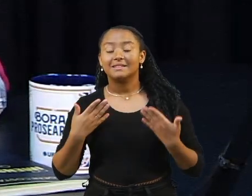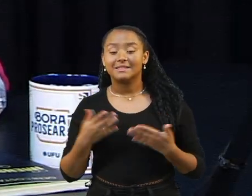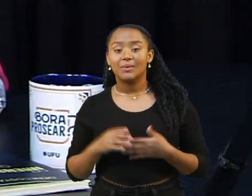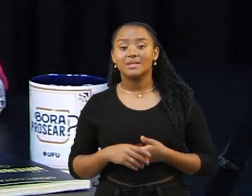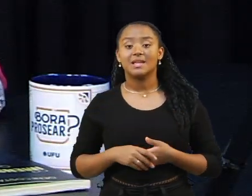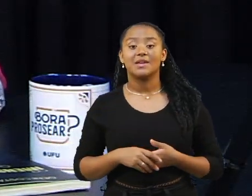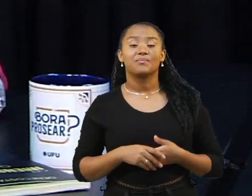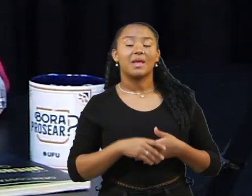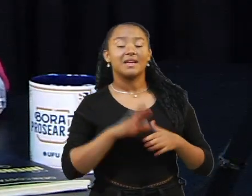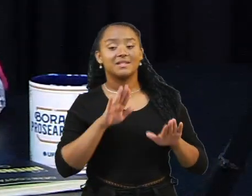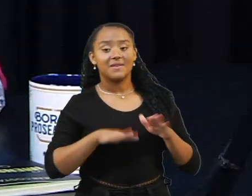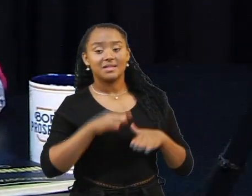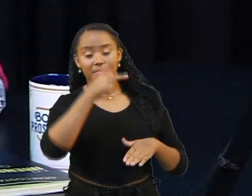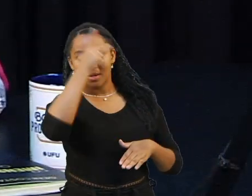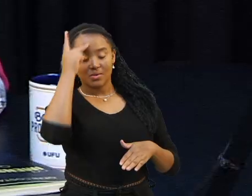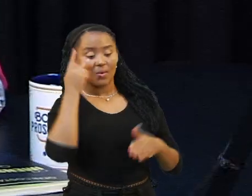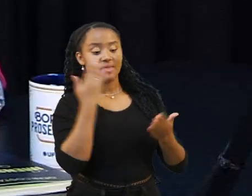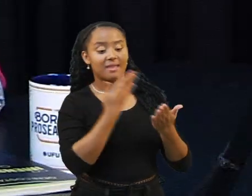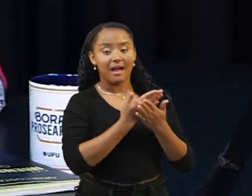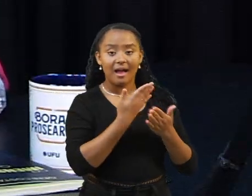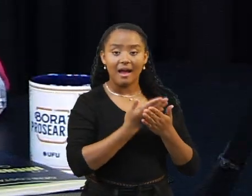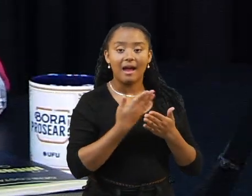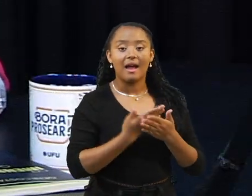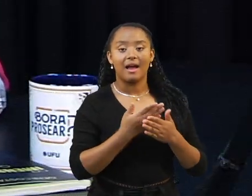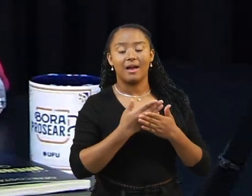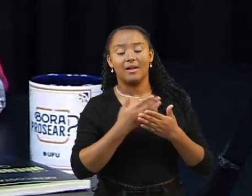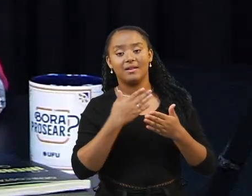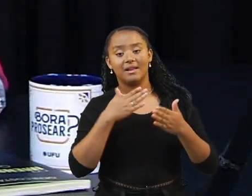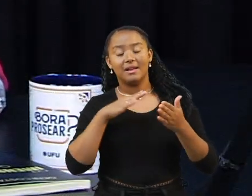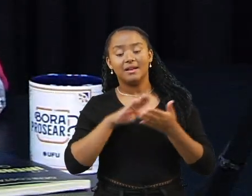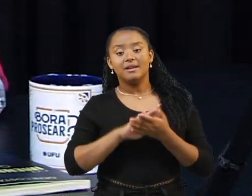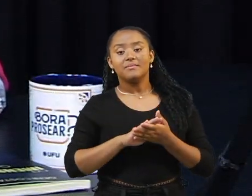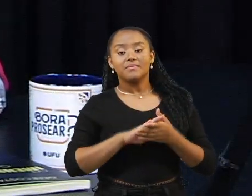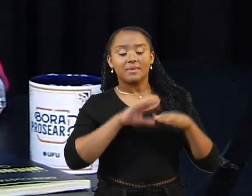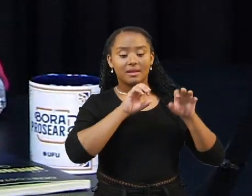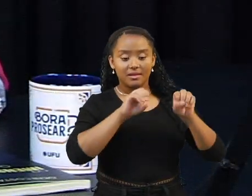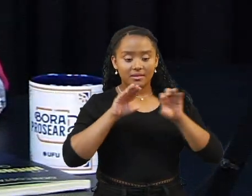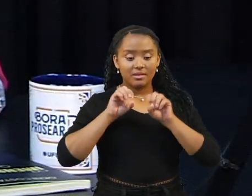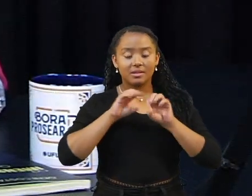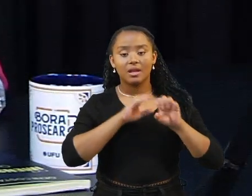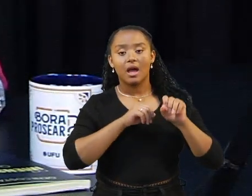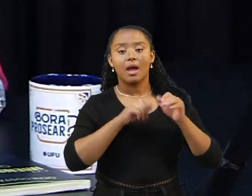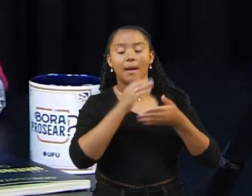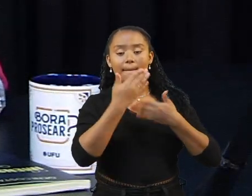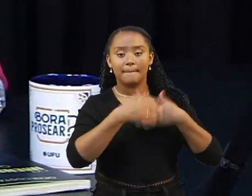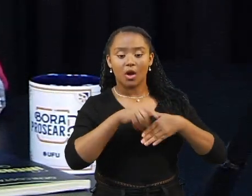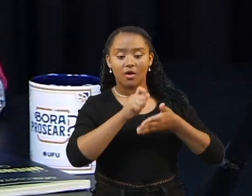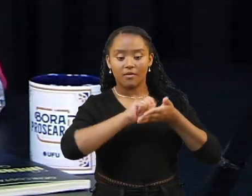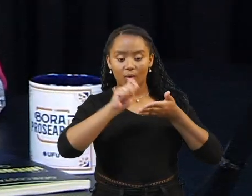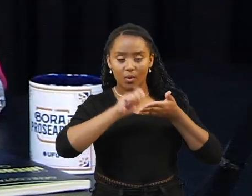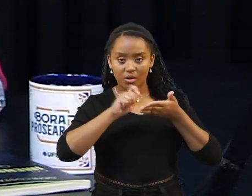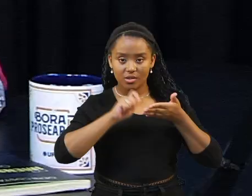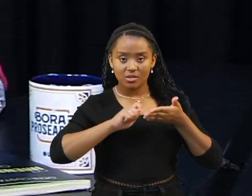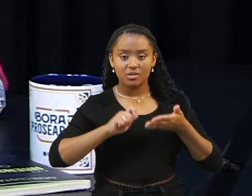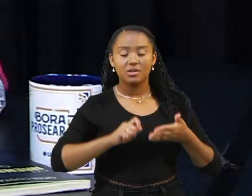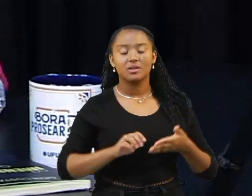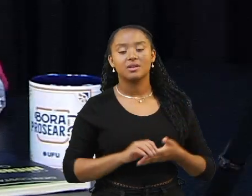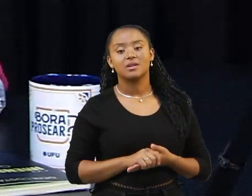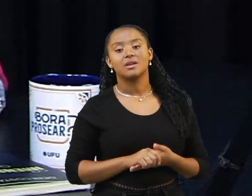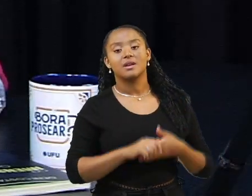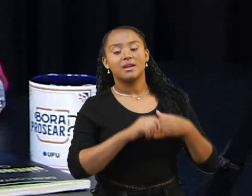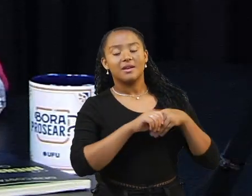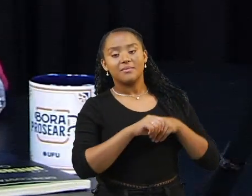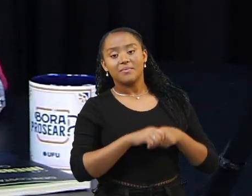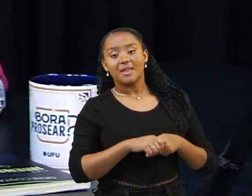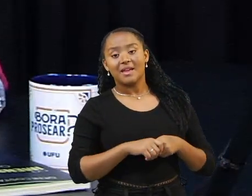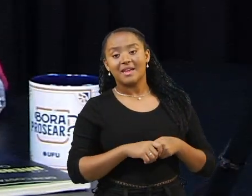dar aula, estudar, pesquisar, escrever, corrigir prova, eu falo sempre isso porque era a coisa que eu